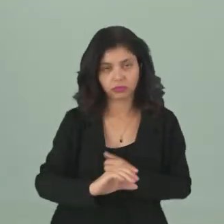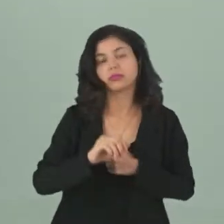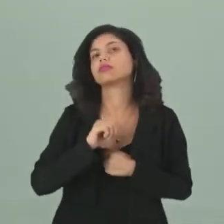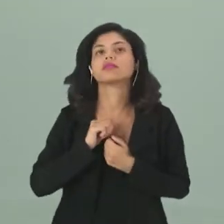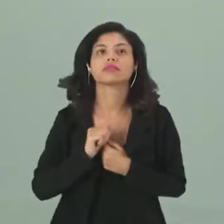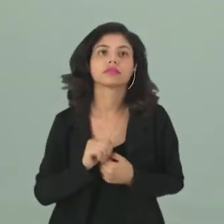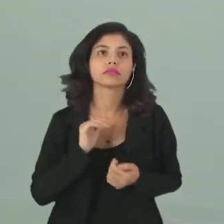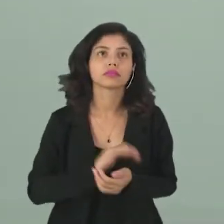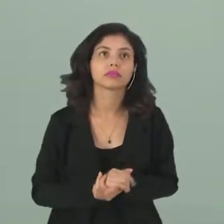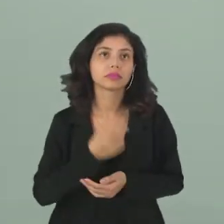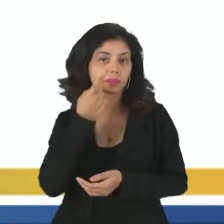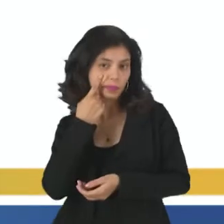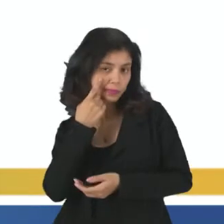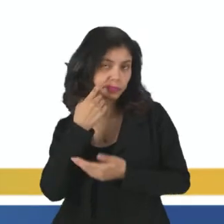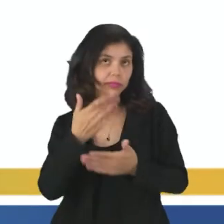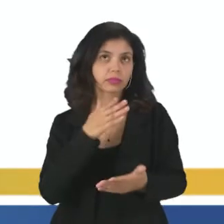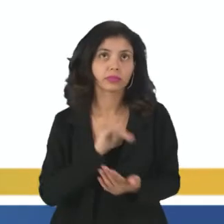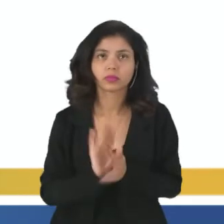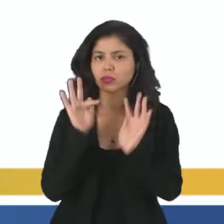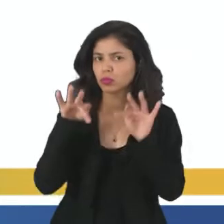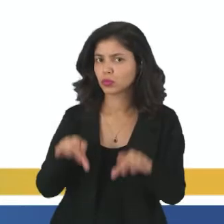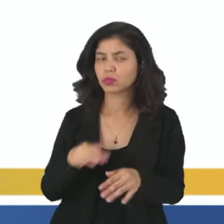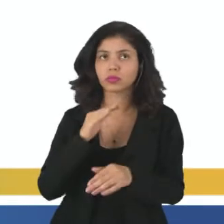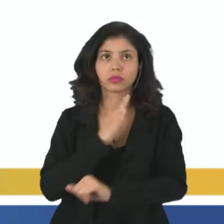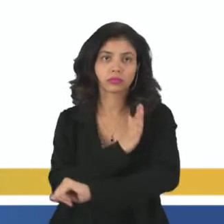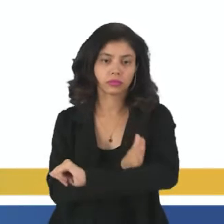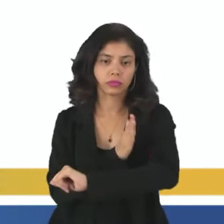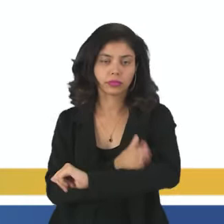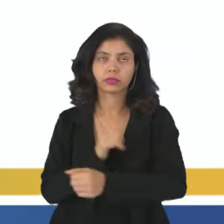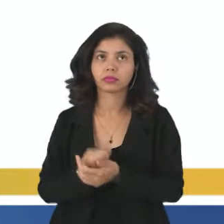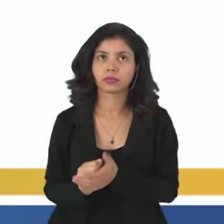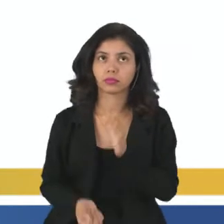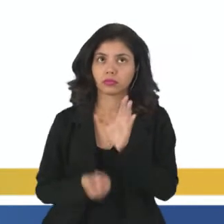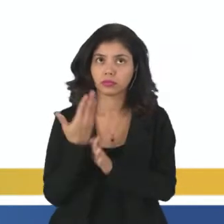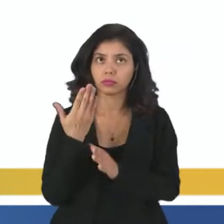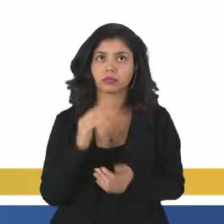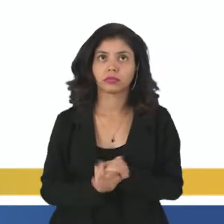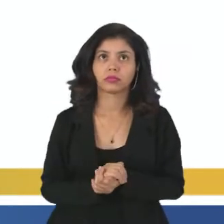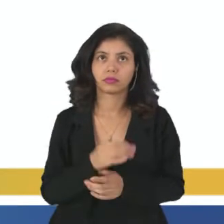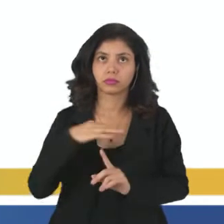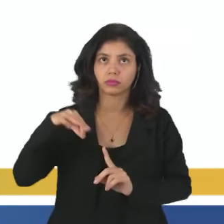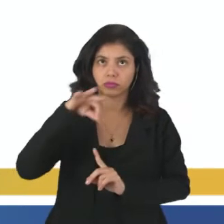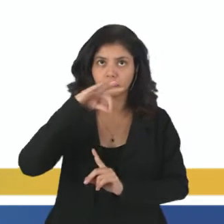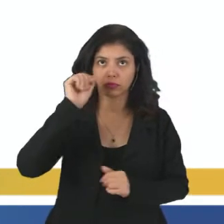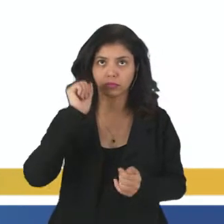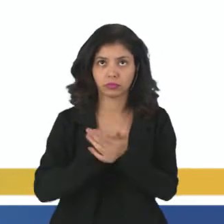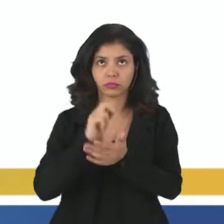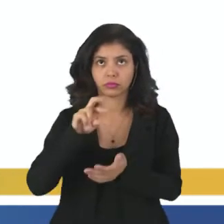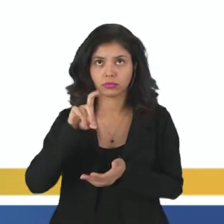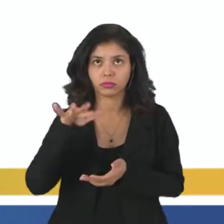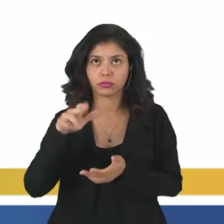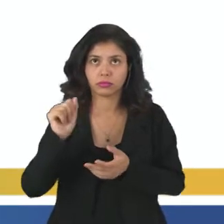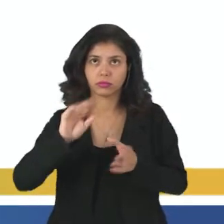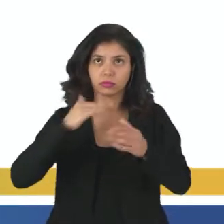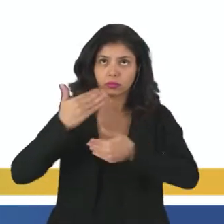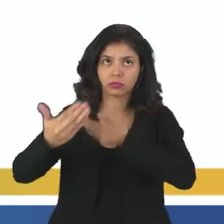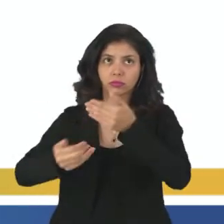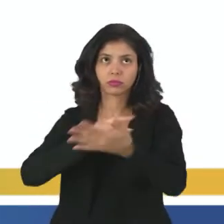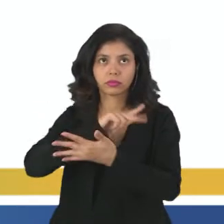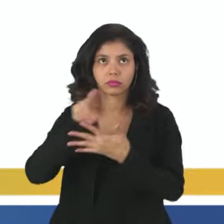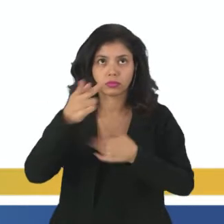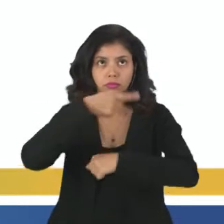aí. No final da Idade Média, surgiu um forte espírito nacionalista que se desenvolveu em